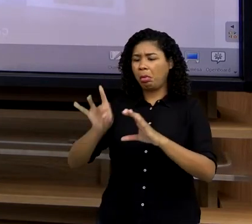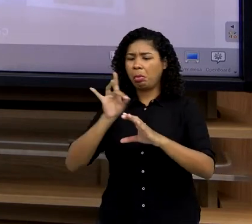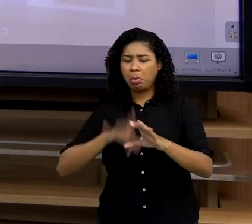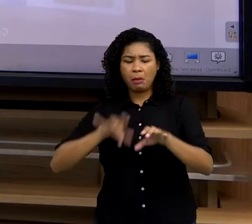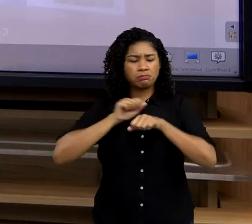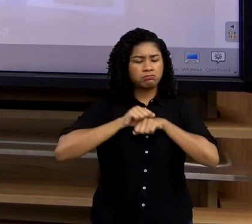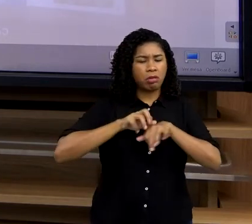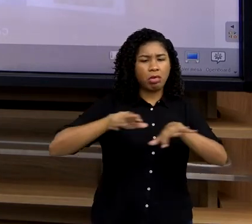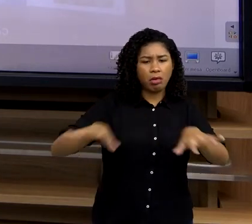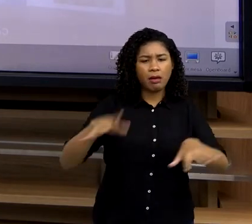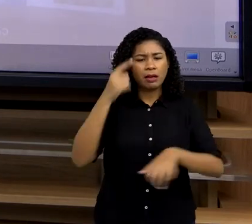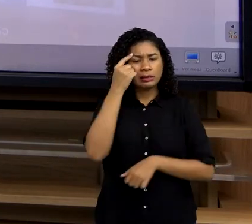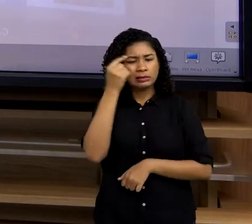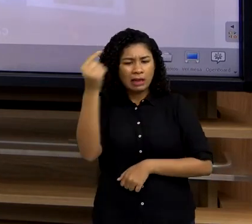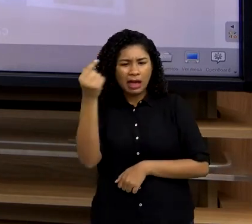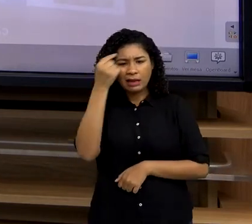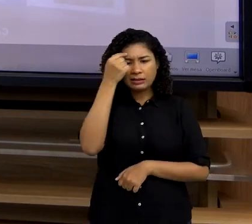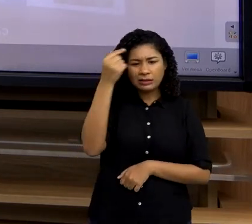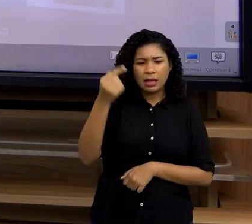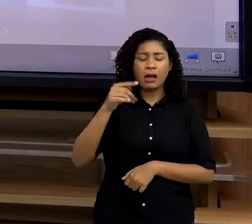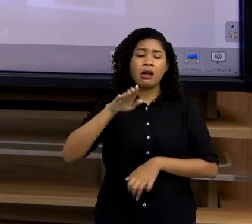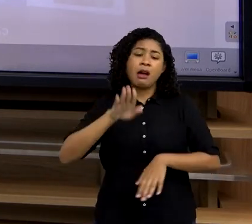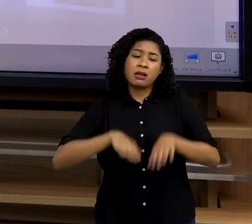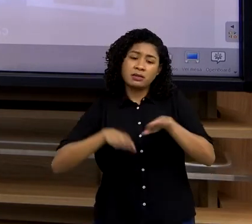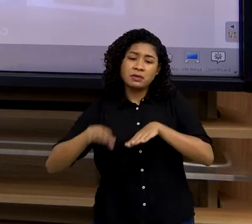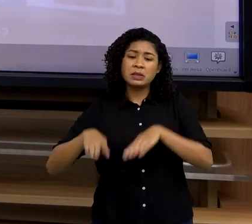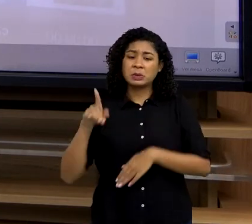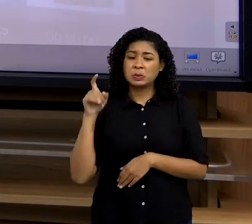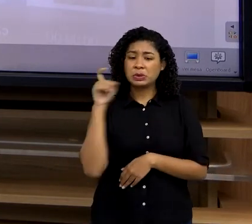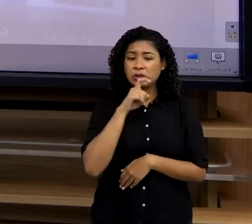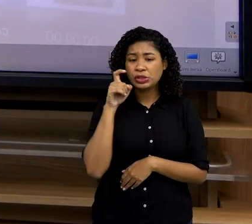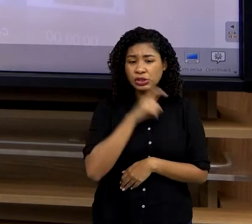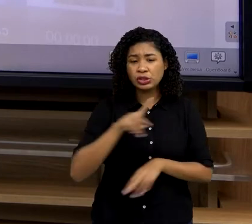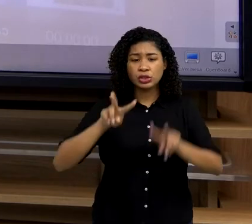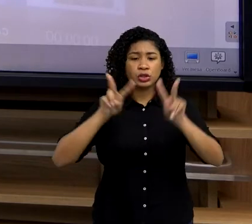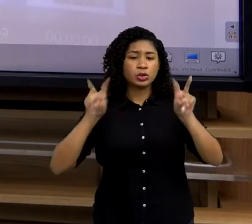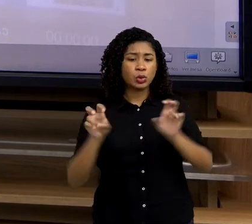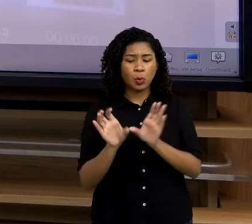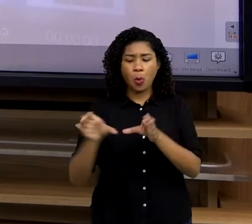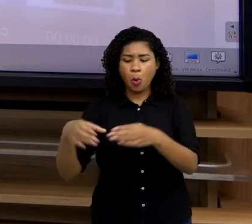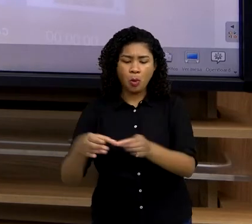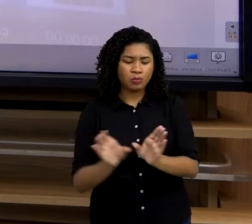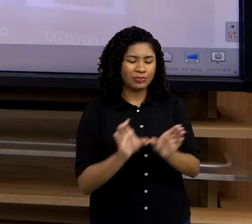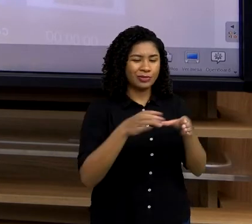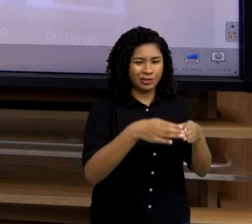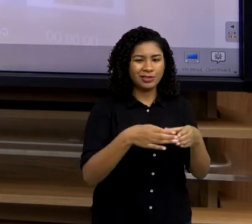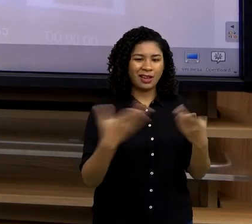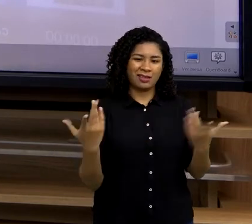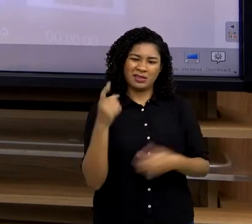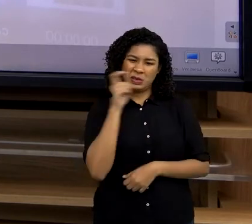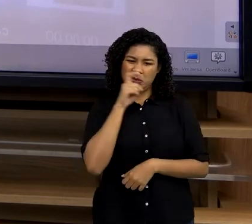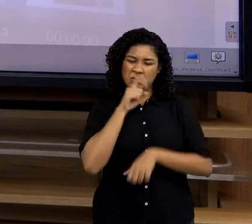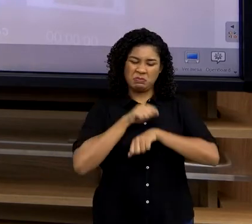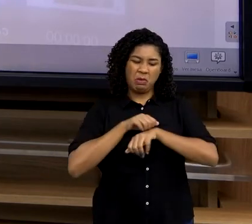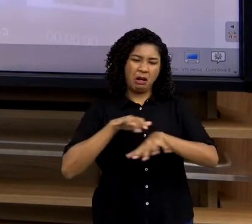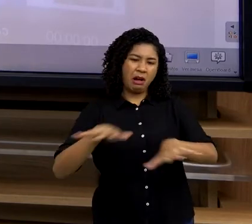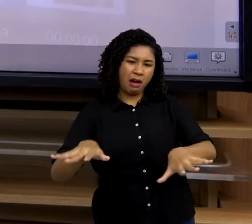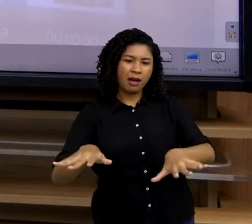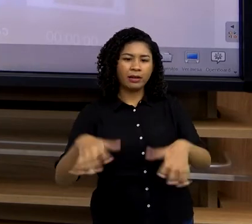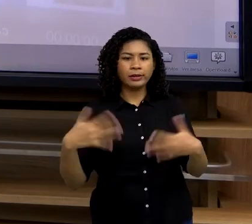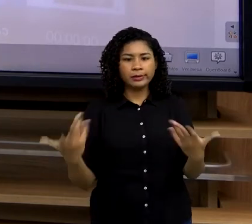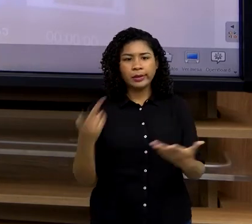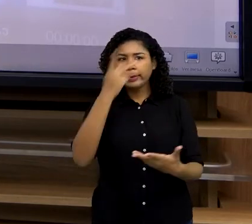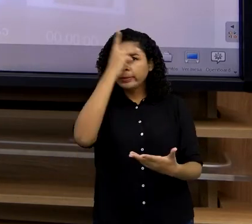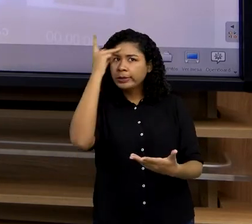ideias complicadas, mentiras sobre como outros tipos de comunidades aí no mundo todo, e isso acaba sendo visto